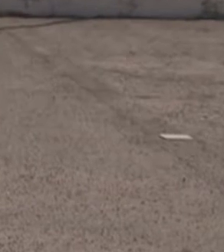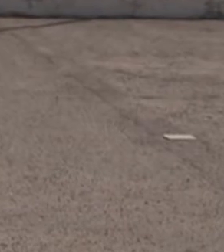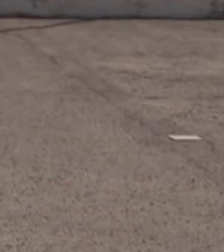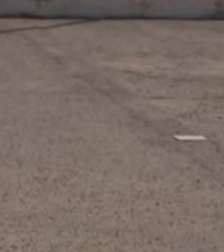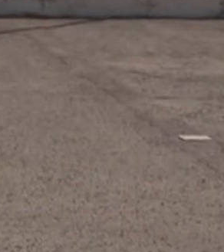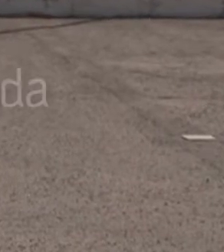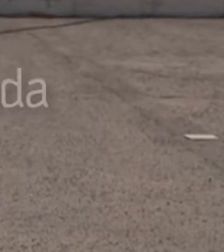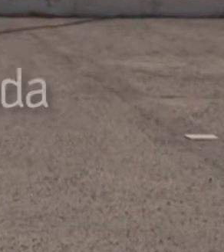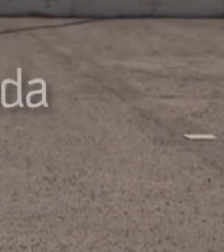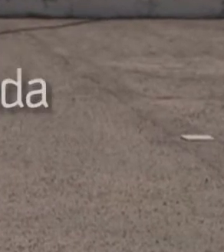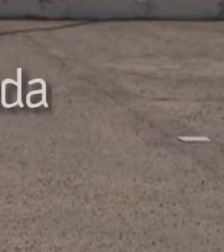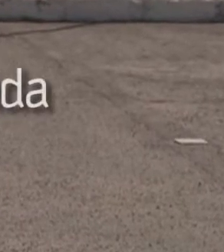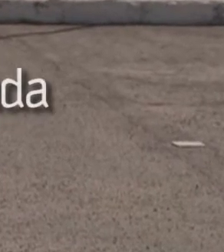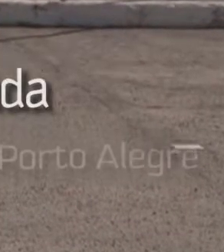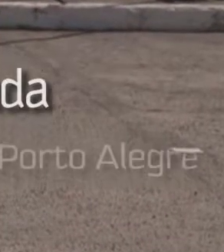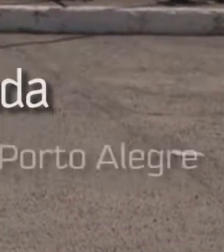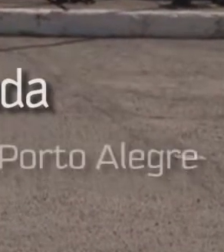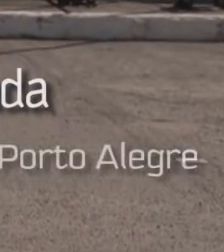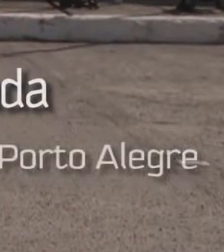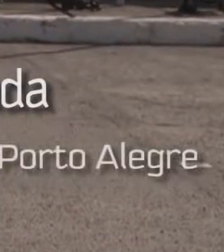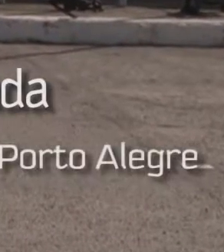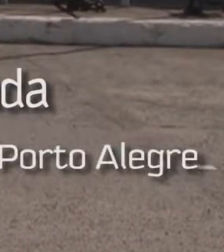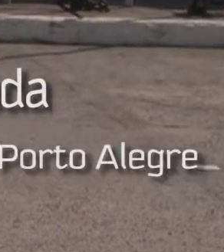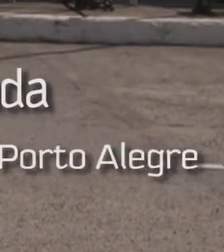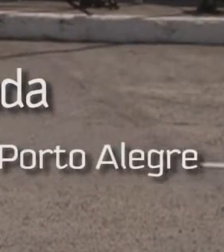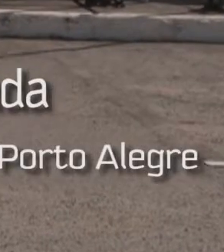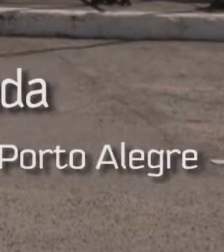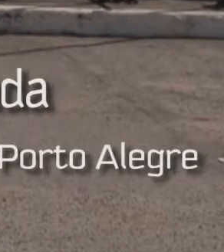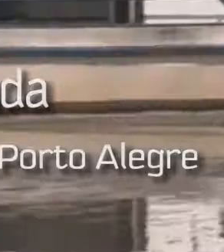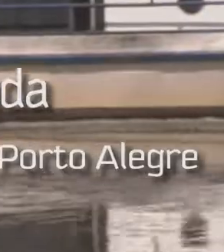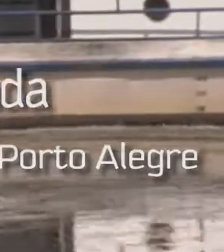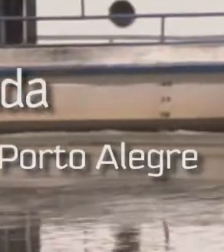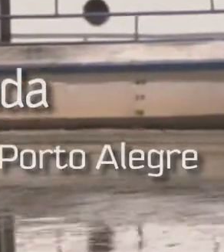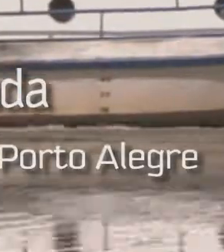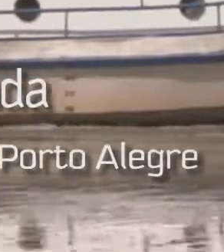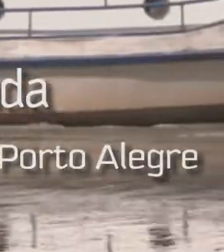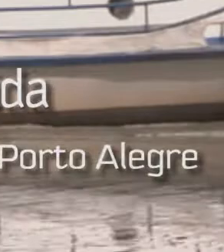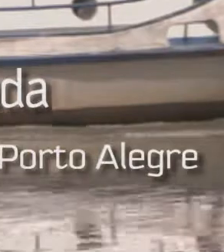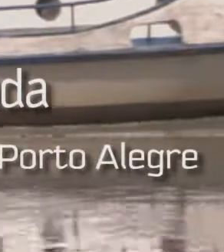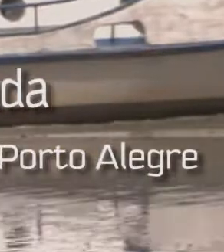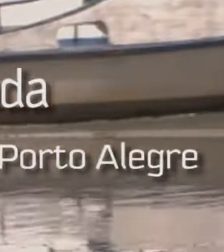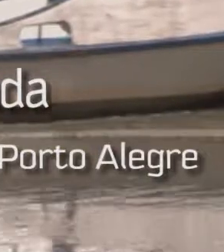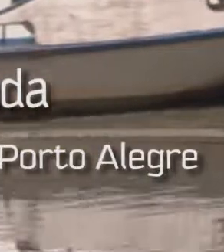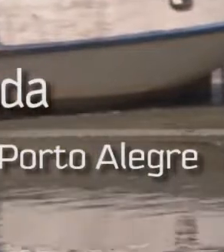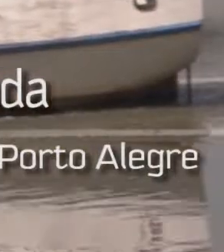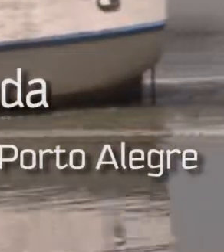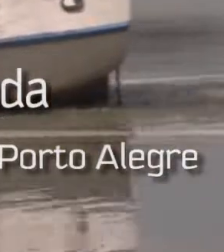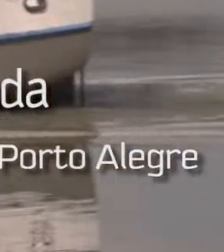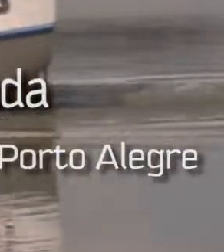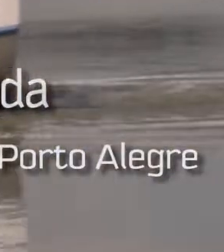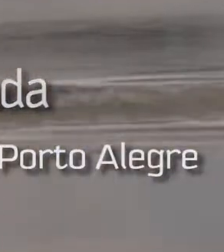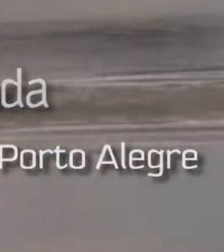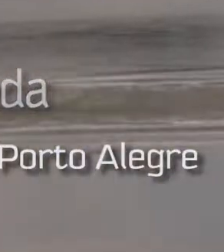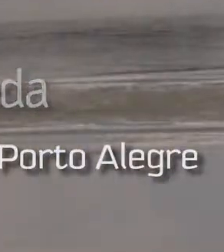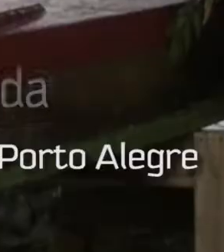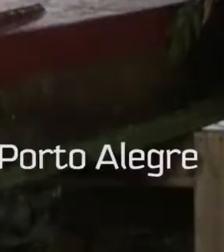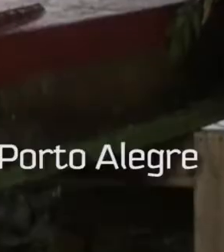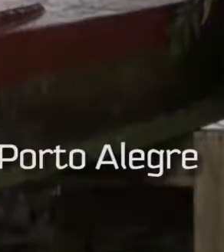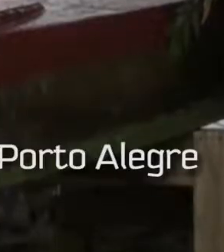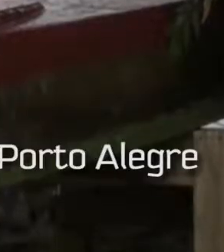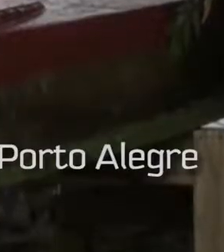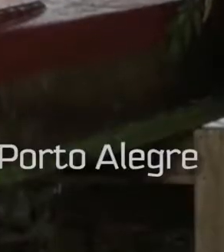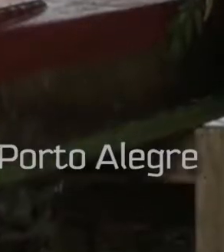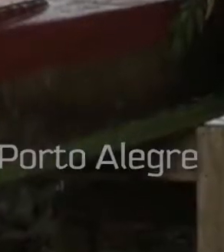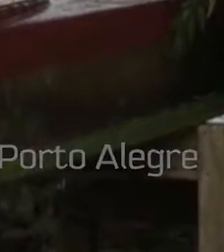a colônia de pescadores é um dos atrativos, assim como o turismo náutico é um dos atrativos. Nós